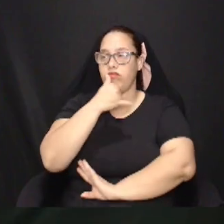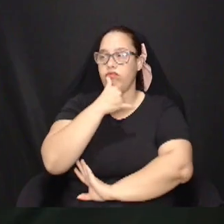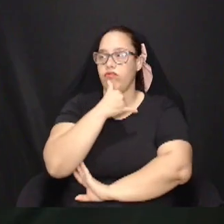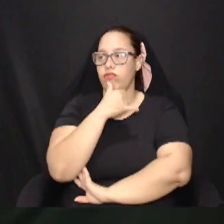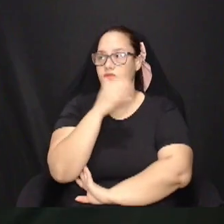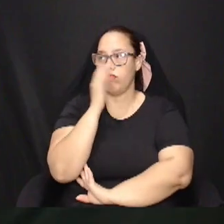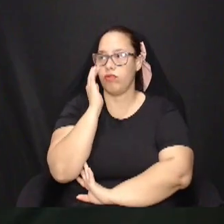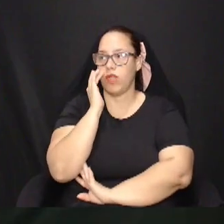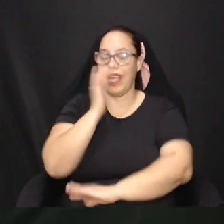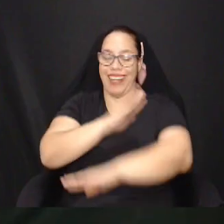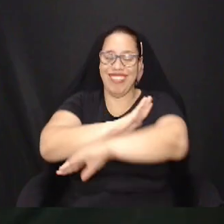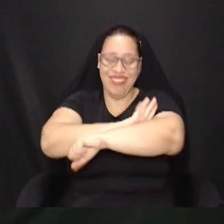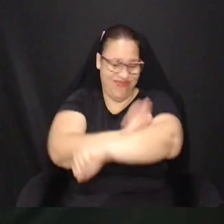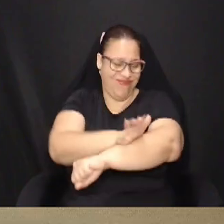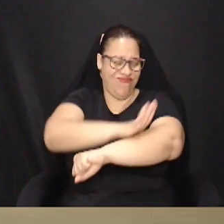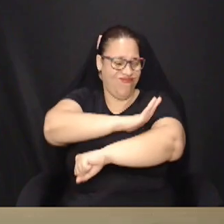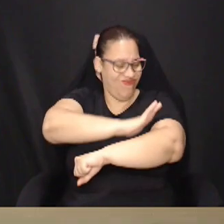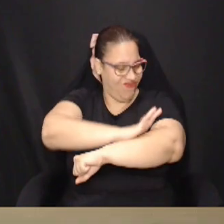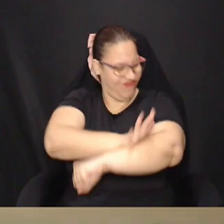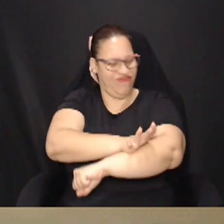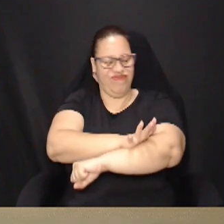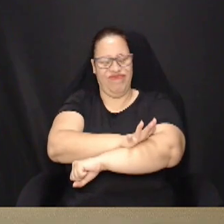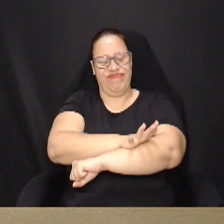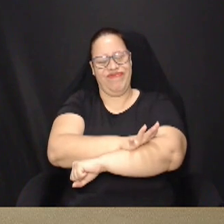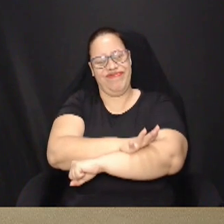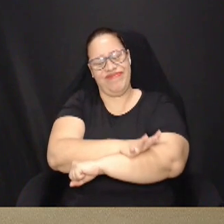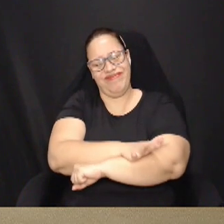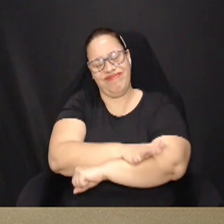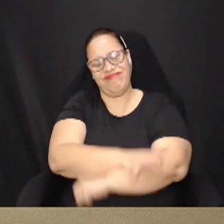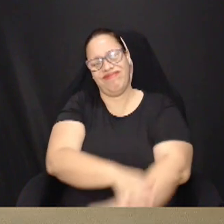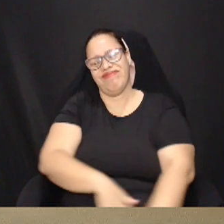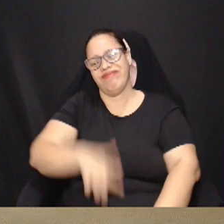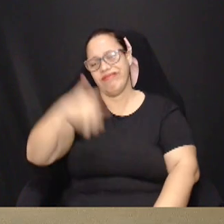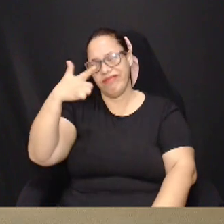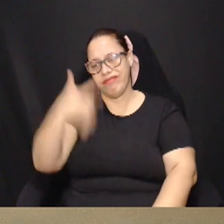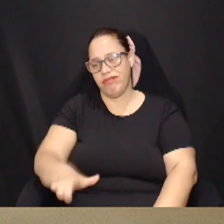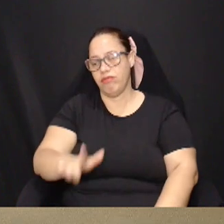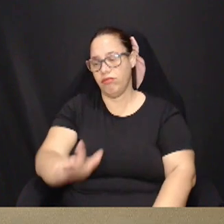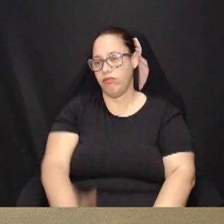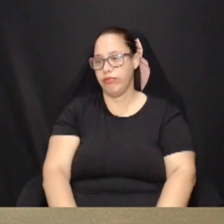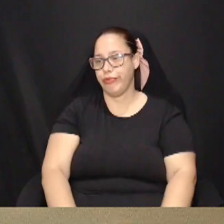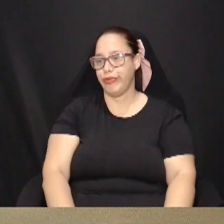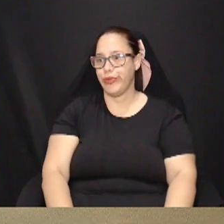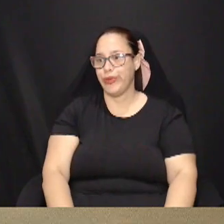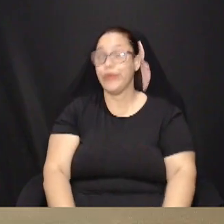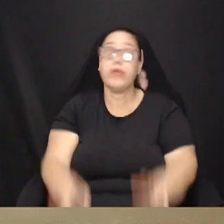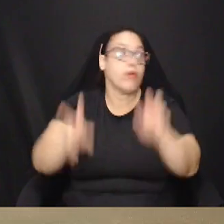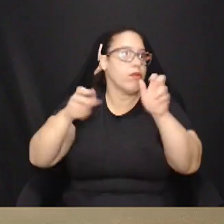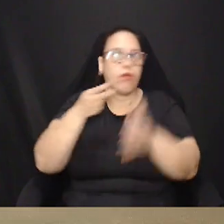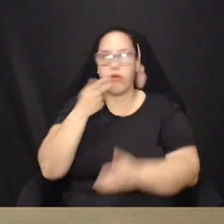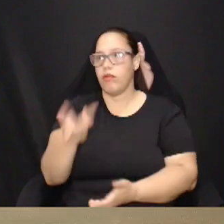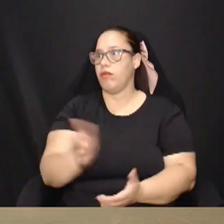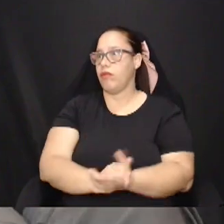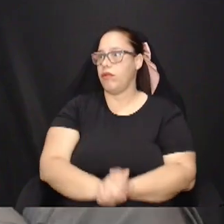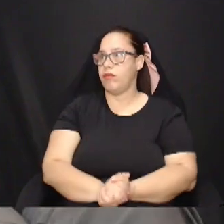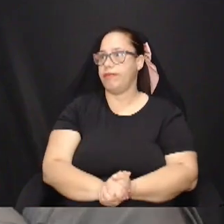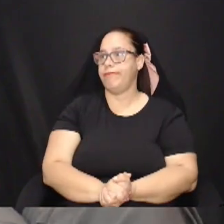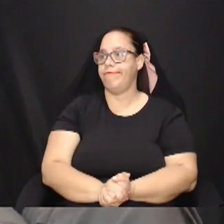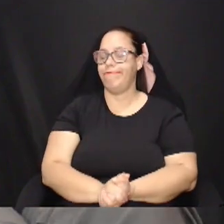que a gente acaba batendo na tecla mais uma vez, e principalmente nesse assunto que a gente está trazendo hoje. Sim, sim.